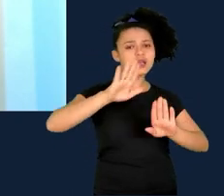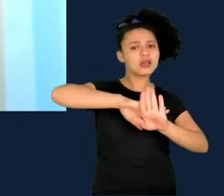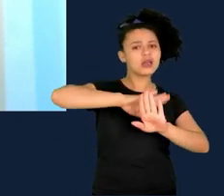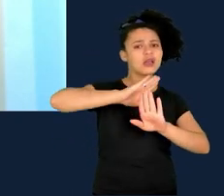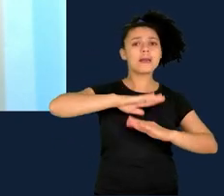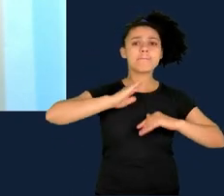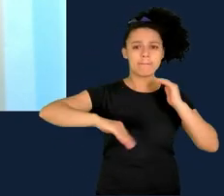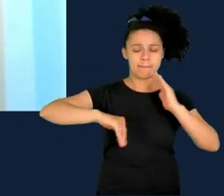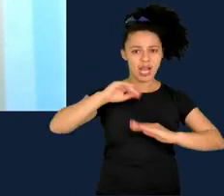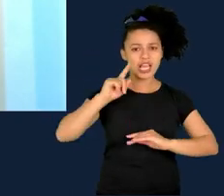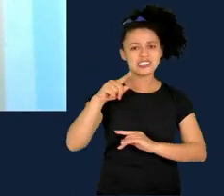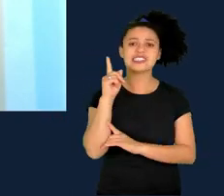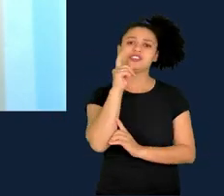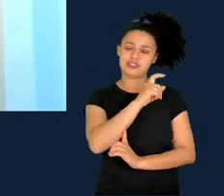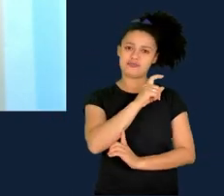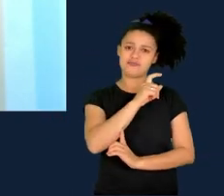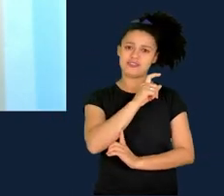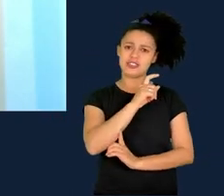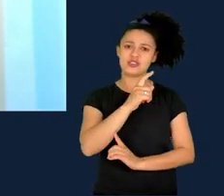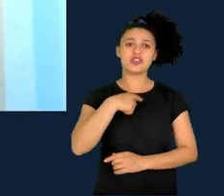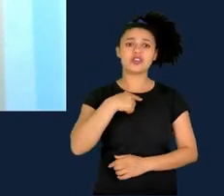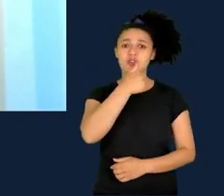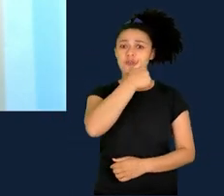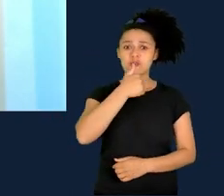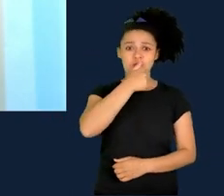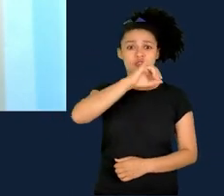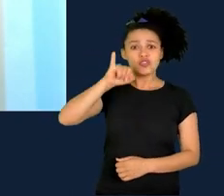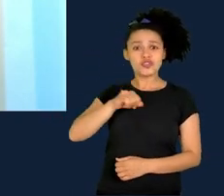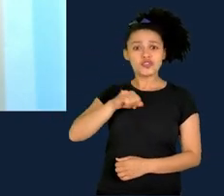difícil jurar